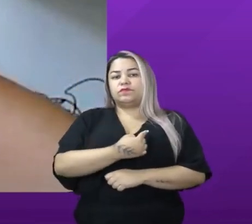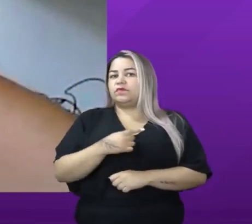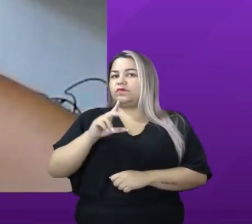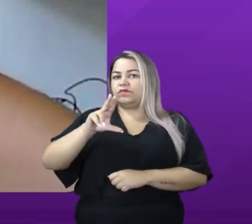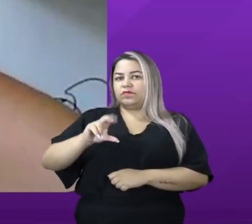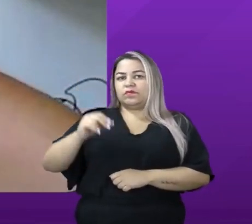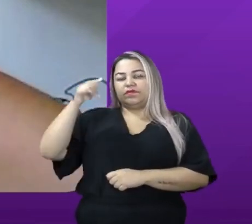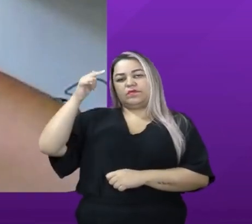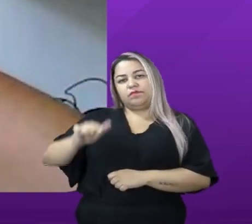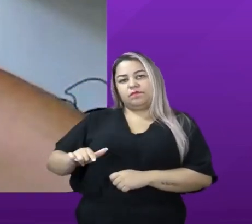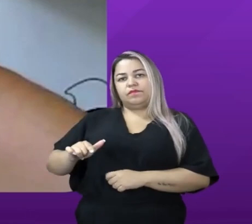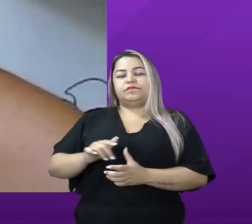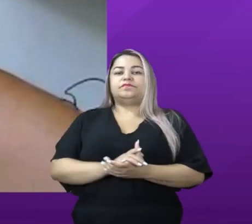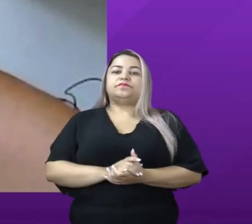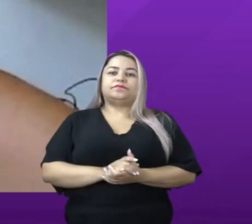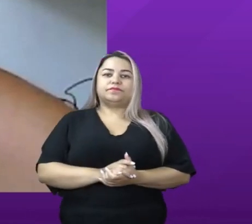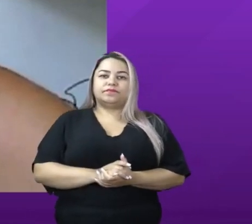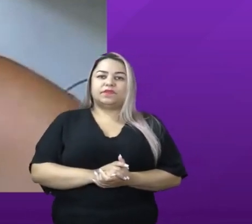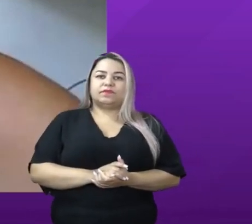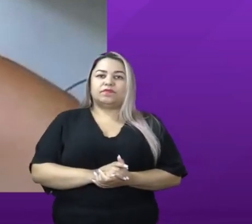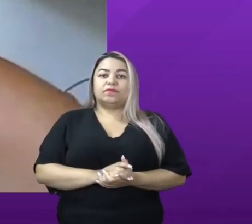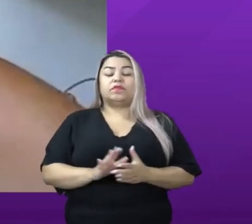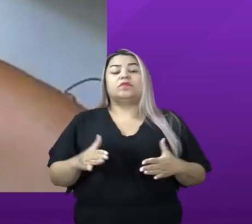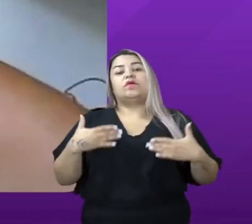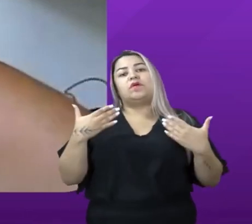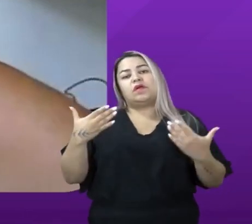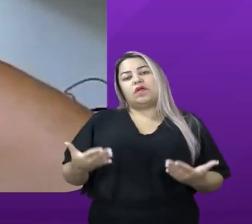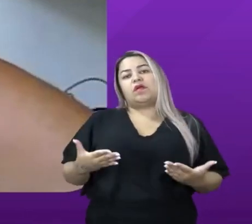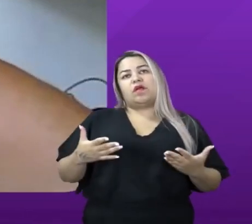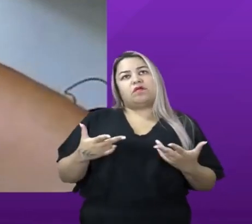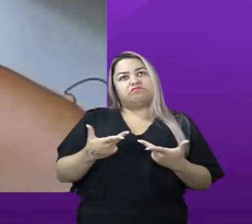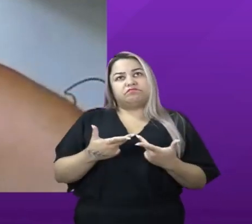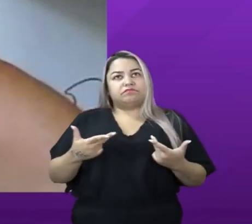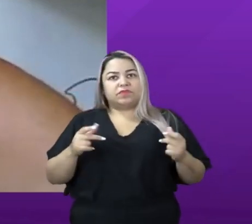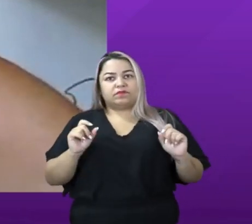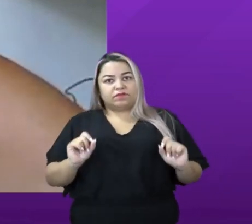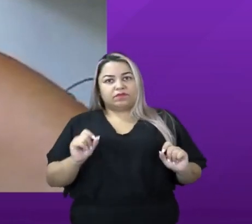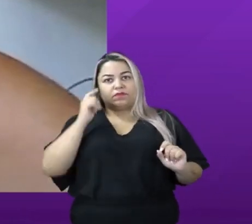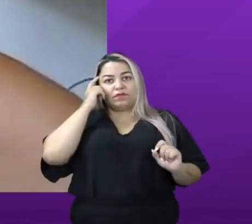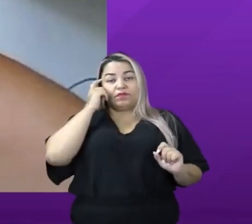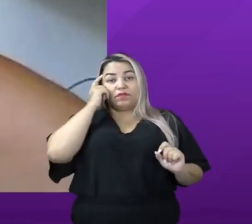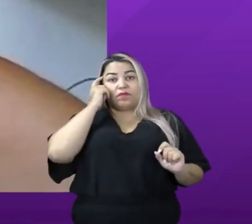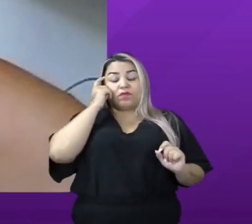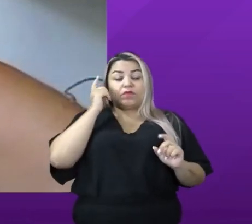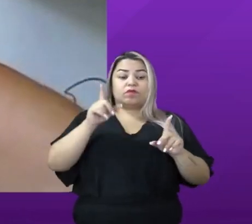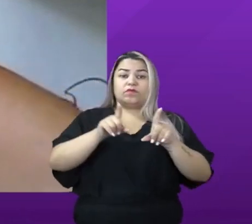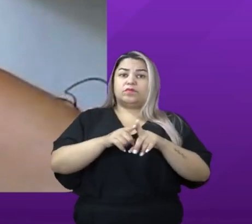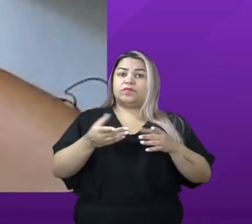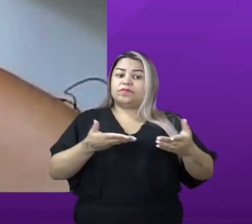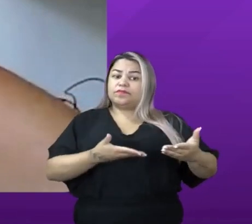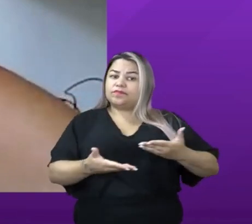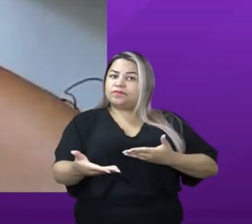outra fase da nossa vida. Então, é muito subjetivo. E multidimensional, porque envolve